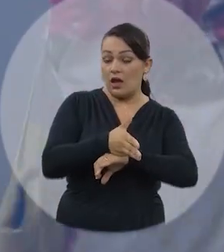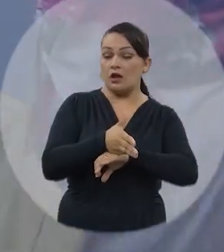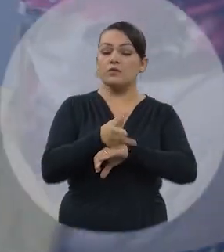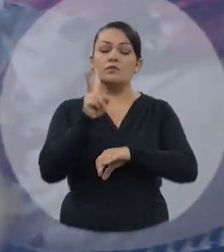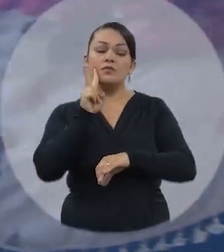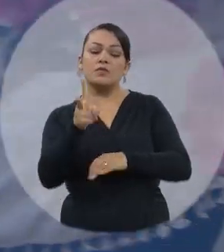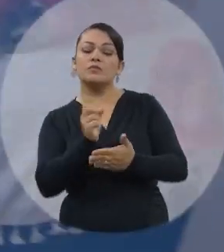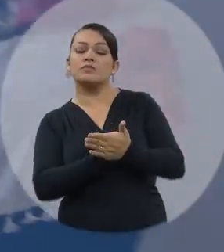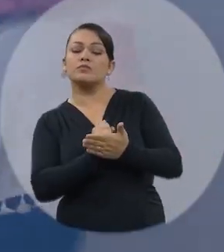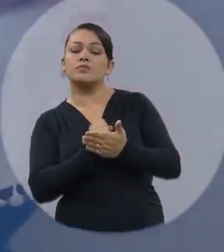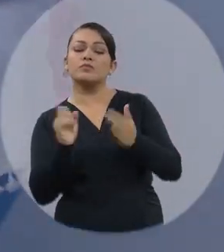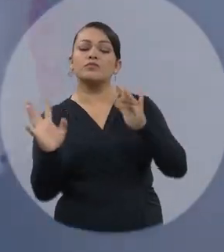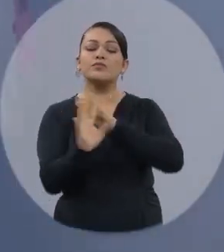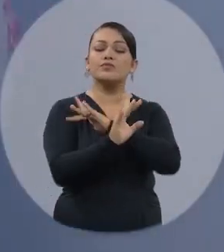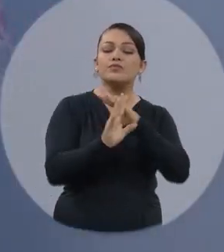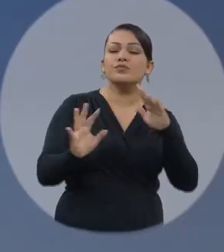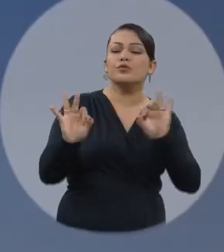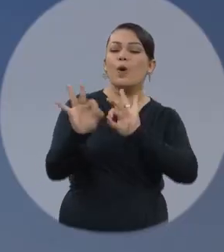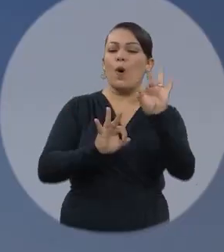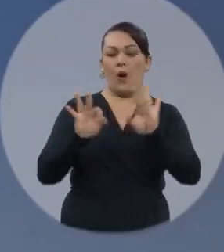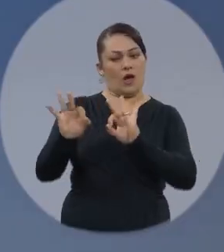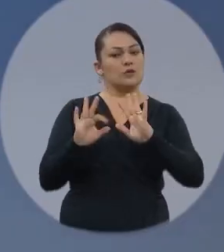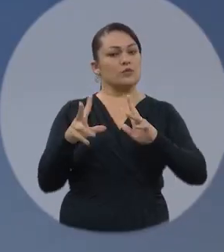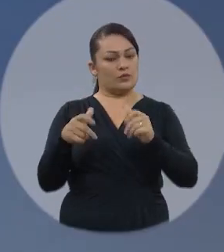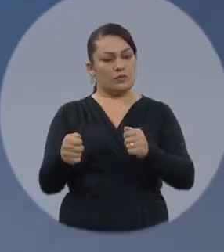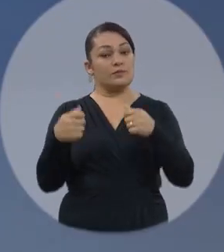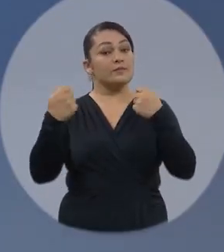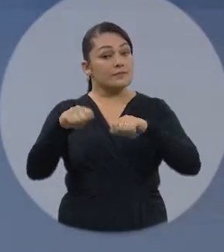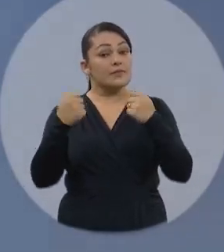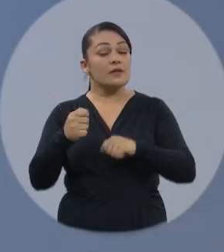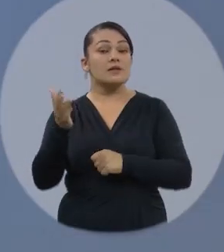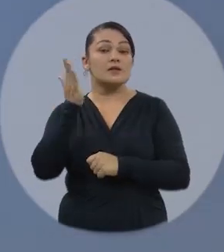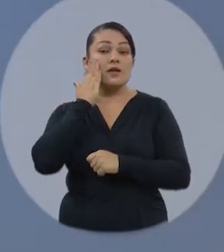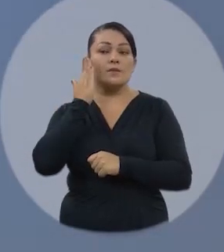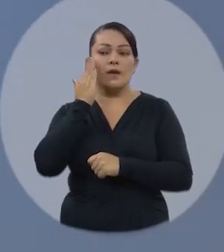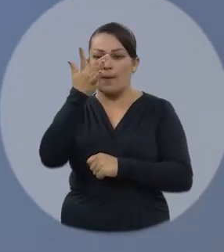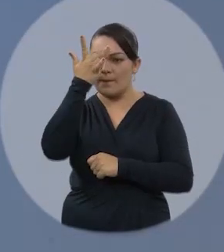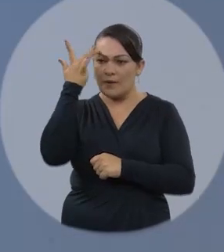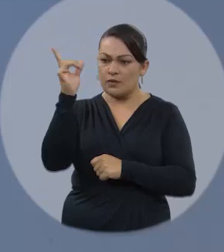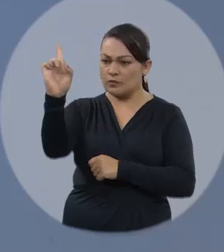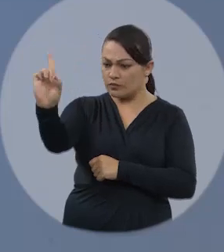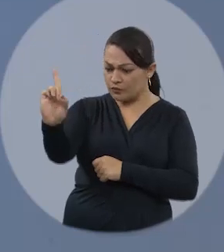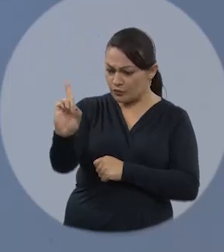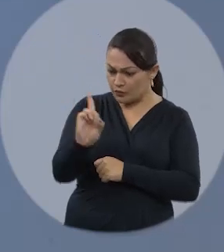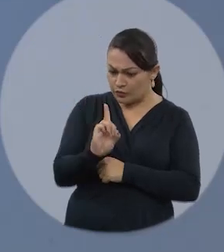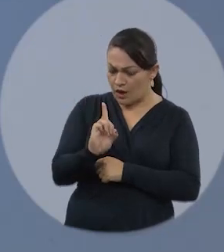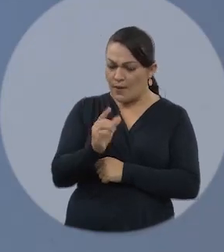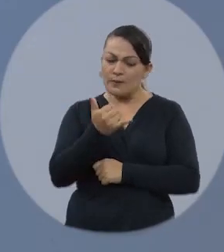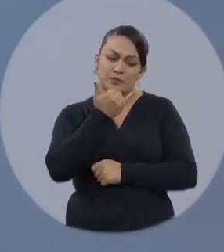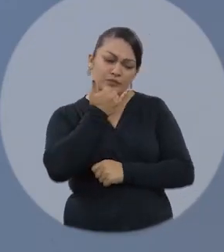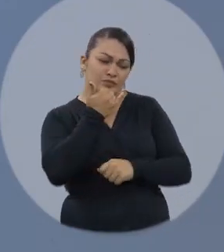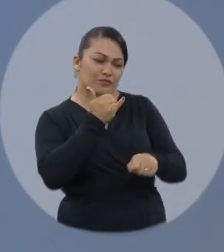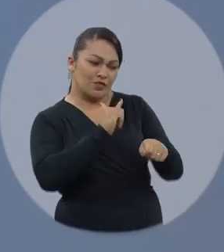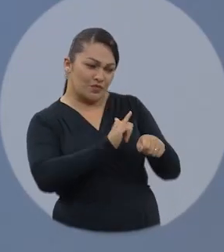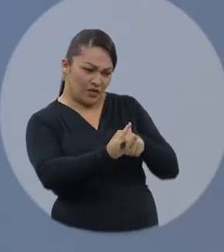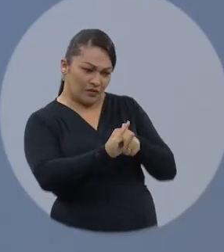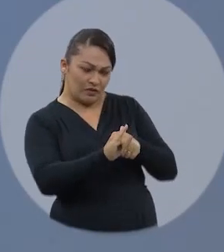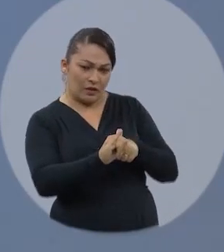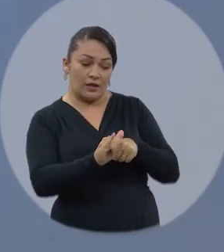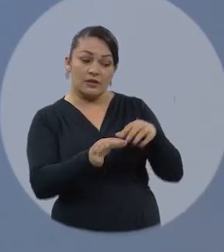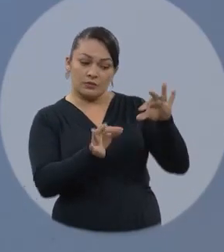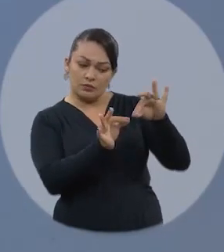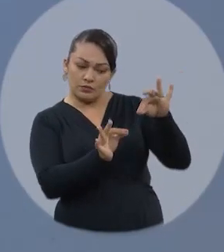controlar a movimentação das pessoas na sessão. Devem verificar, em caso de um eleitor chegar aqui para justificar a ausência, se